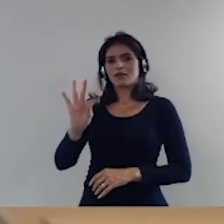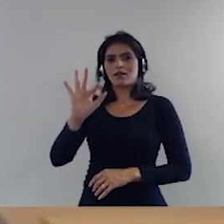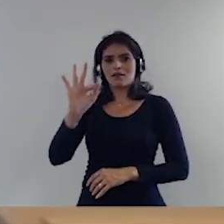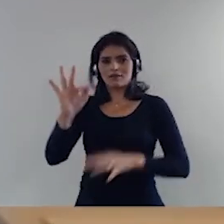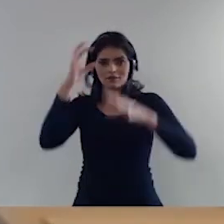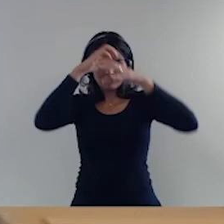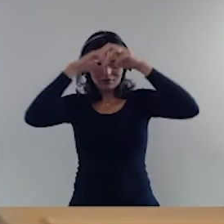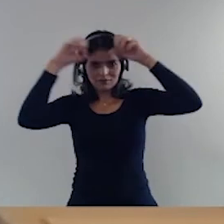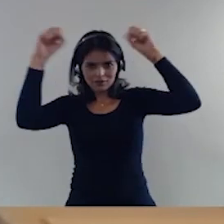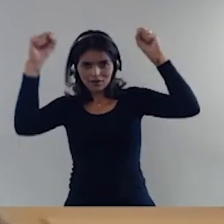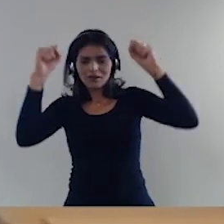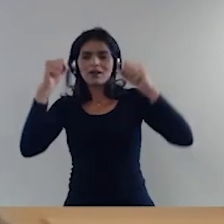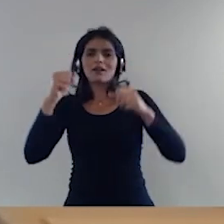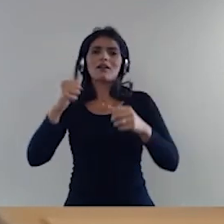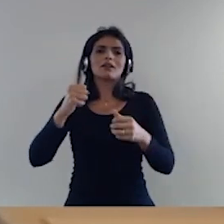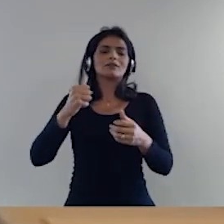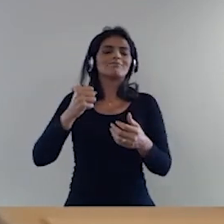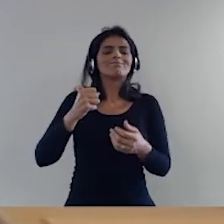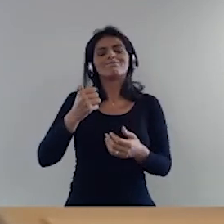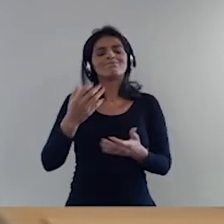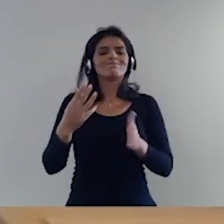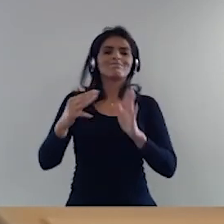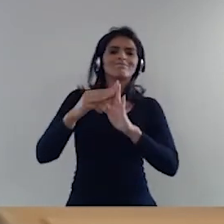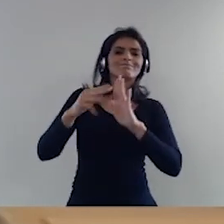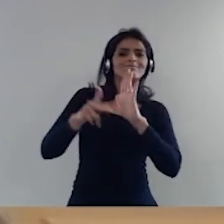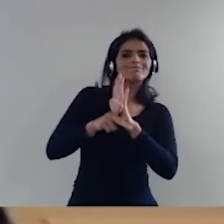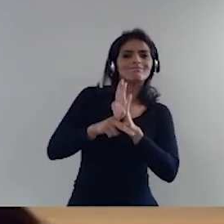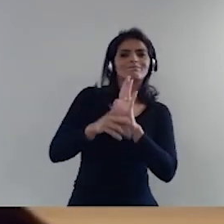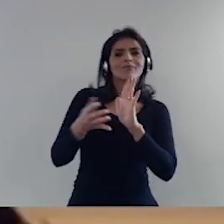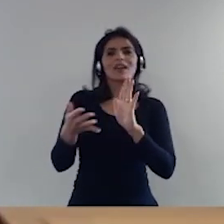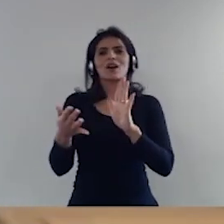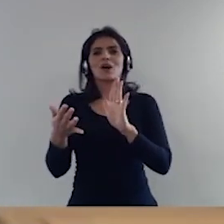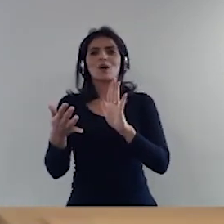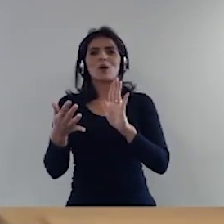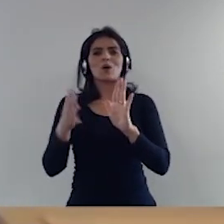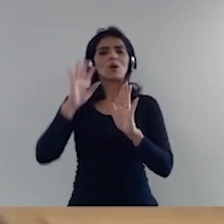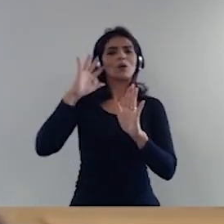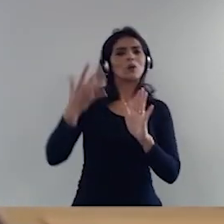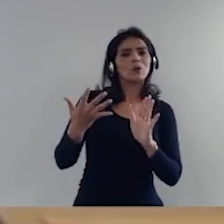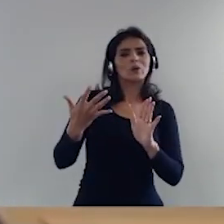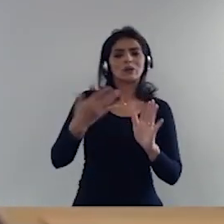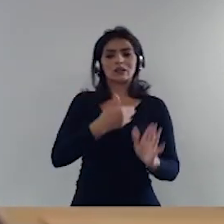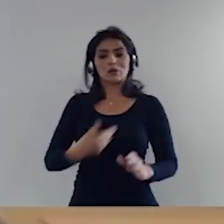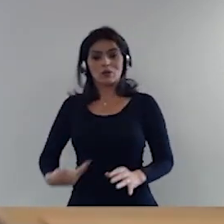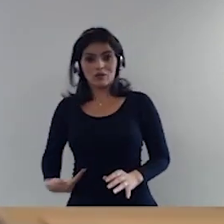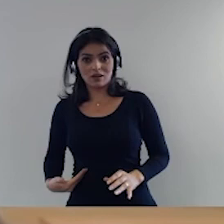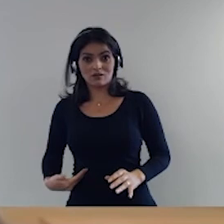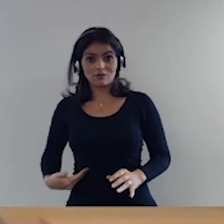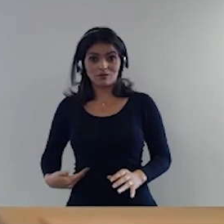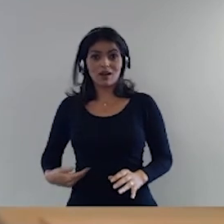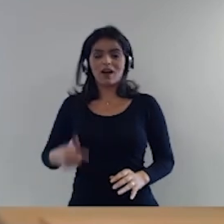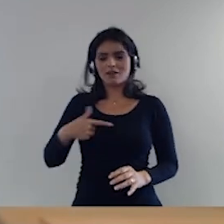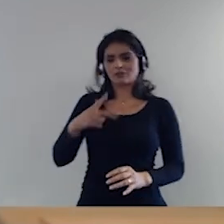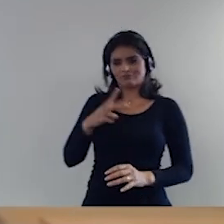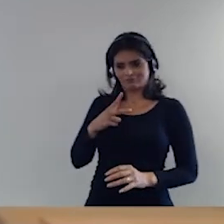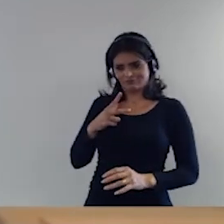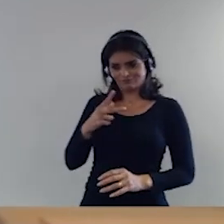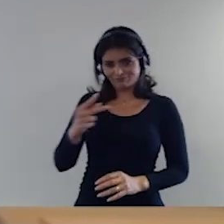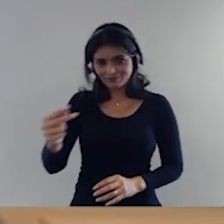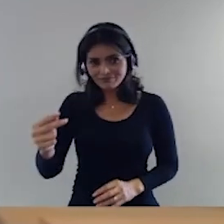derruba, por eventualidade, alguma medida tomada pelo governo. Mas eu gostaria de